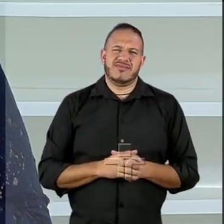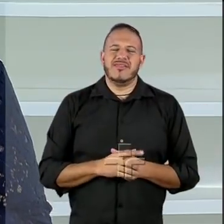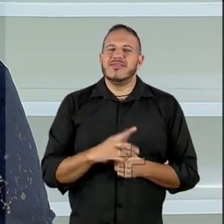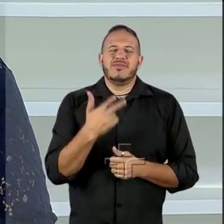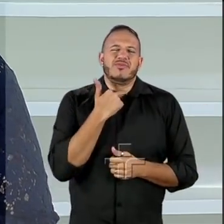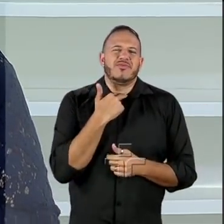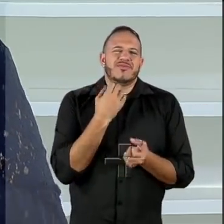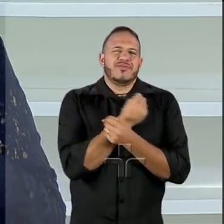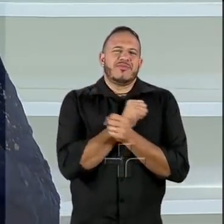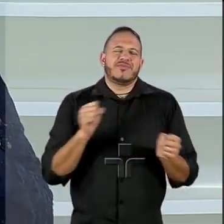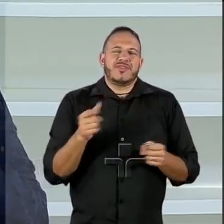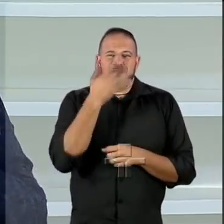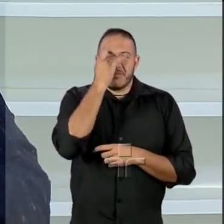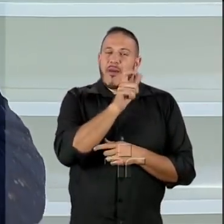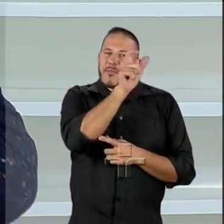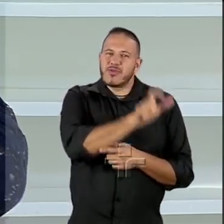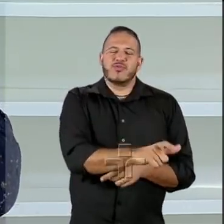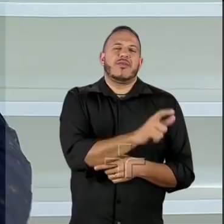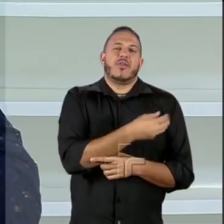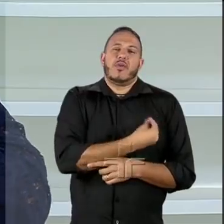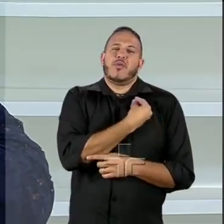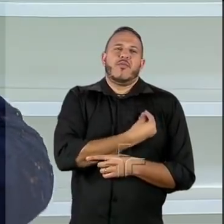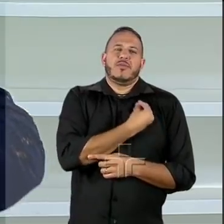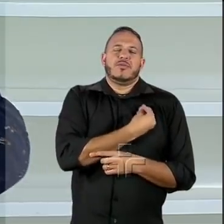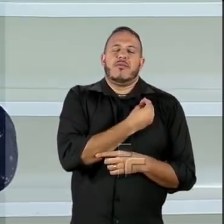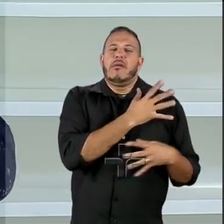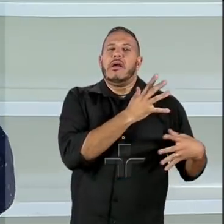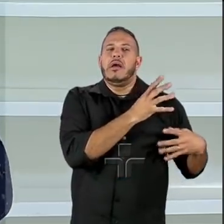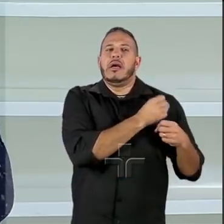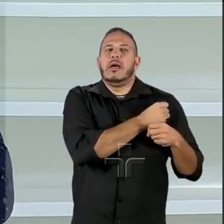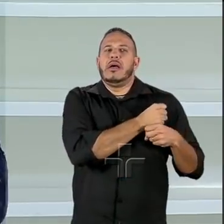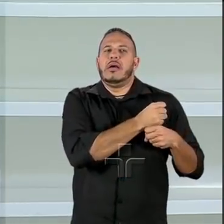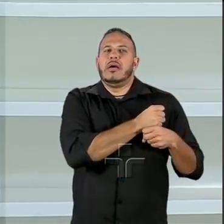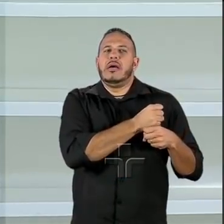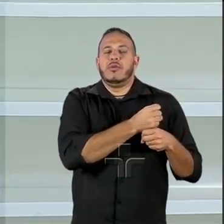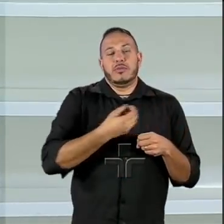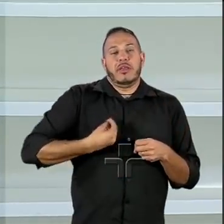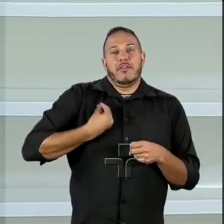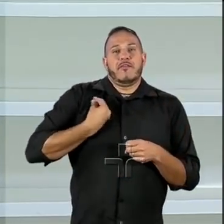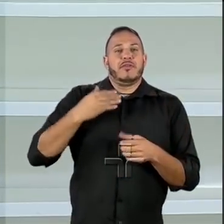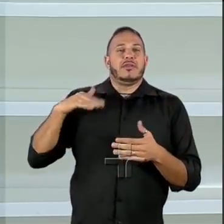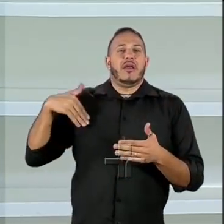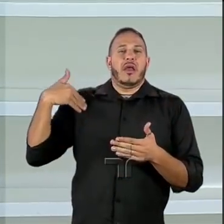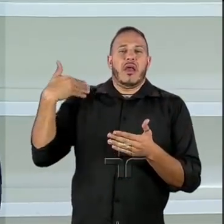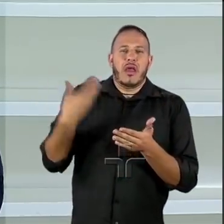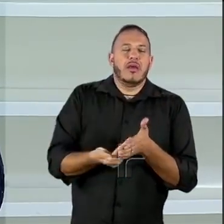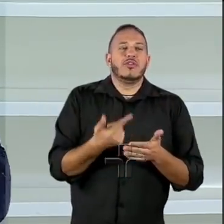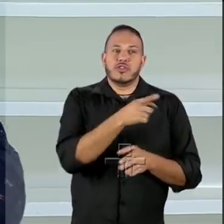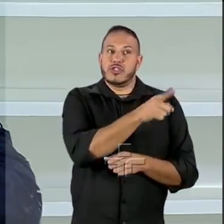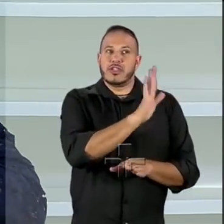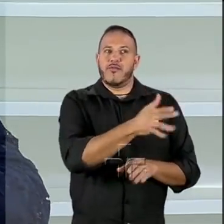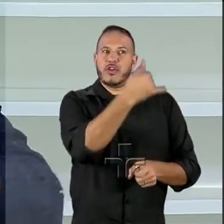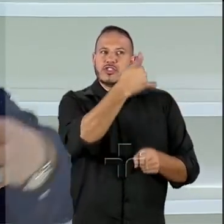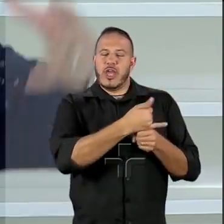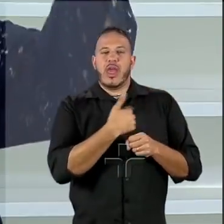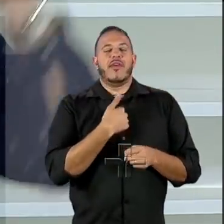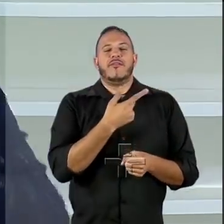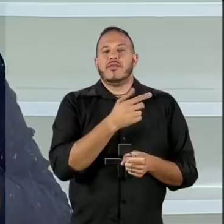que uma pessoa que conviveu a vida inteira, foi subordinado, foi chefe, foi